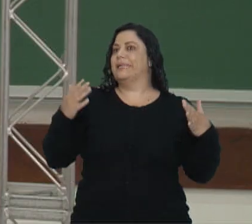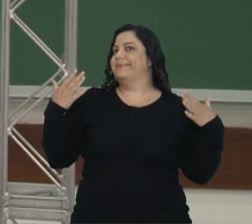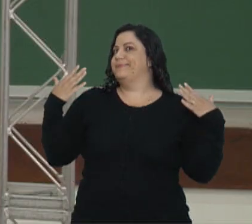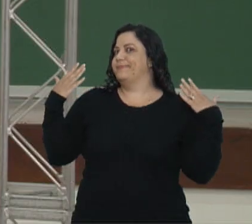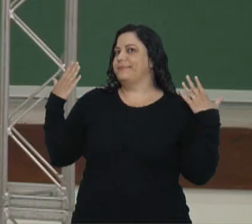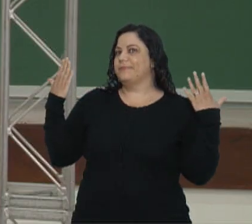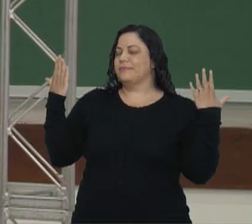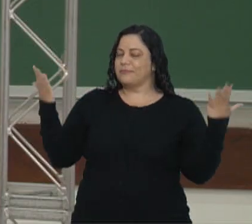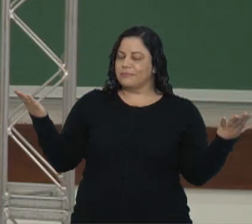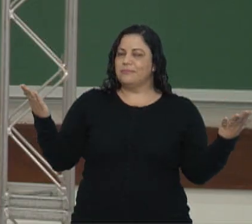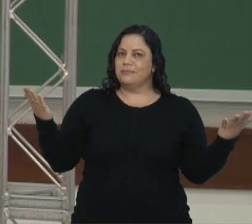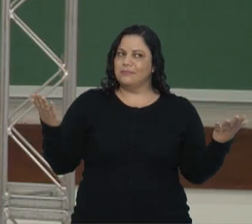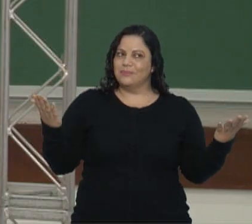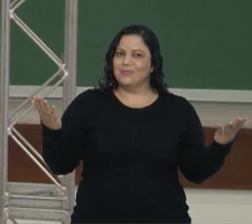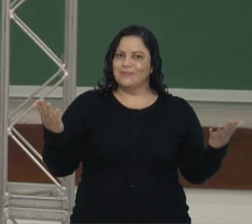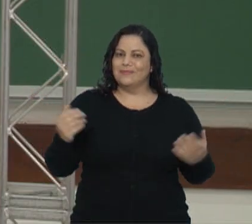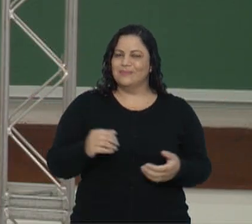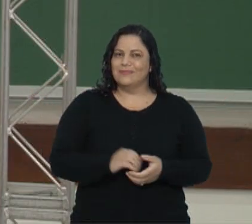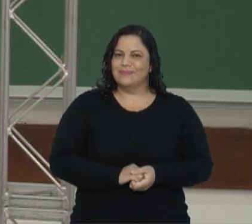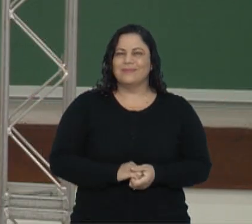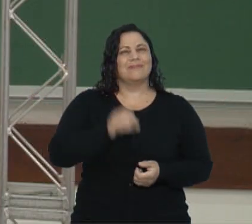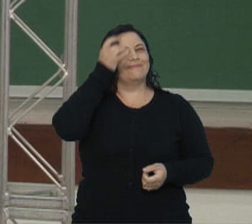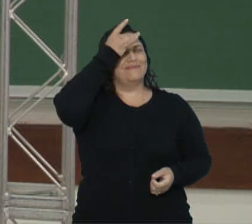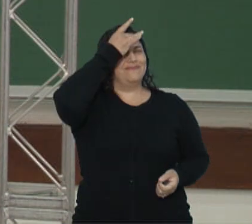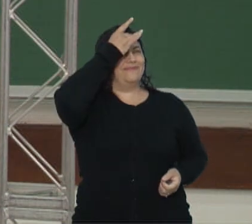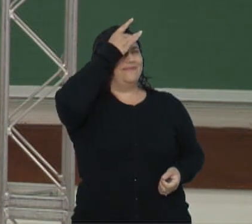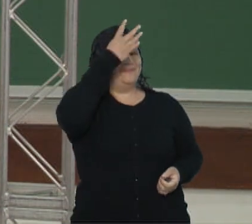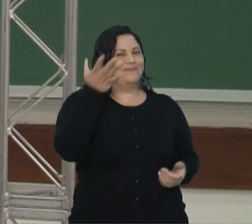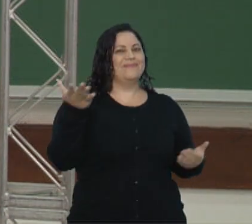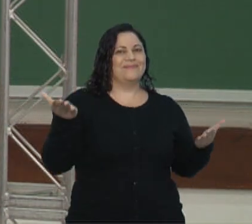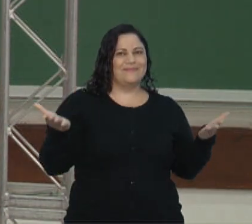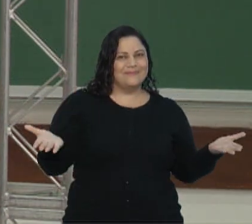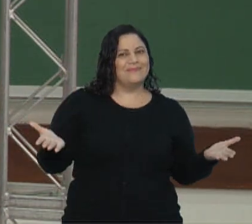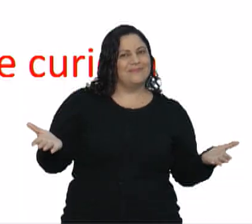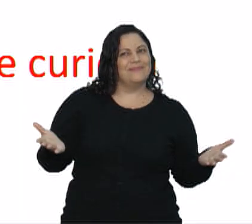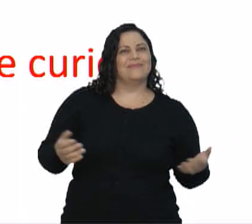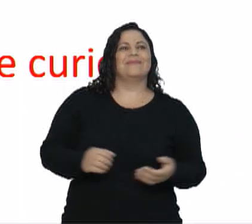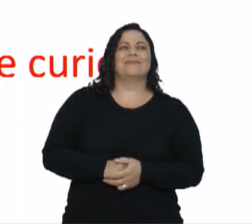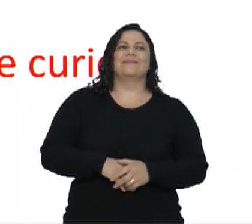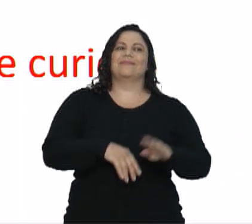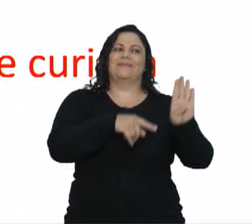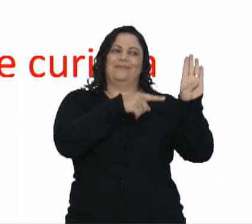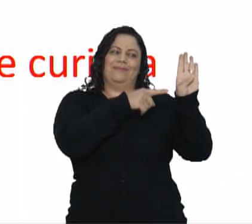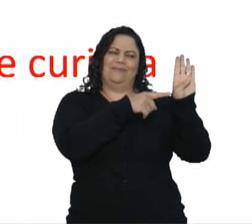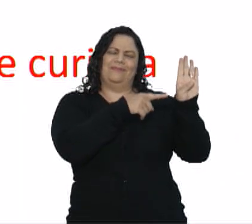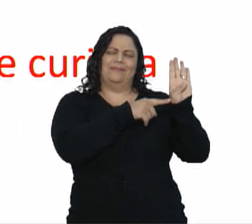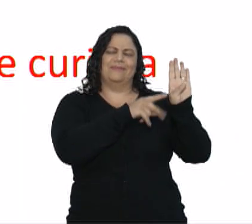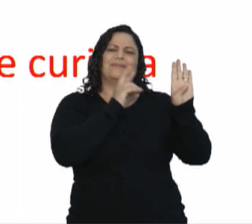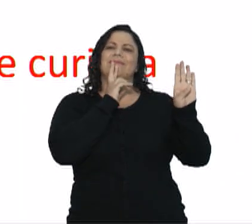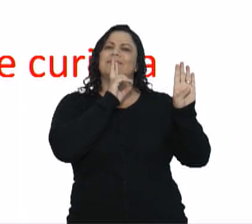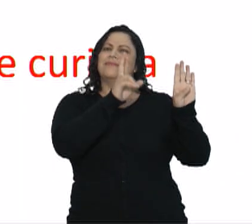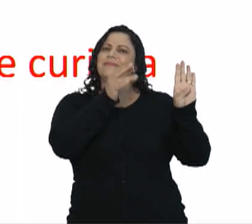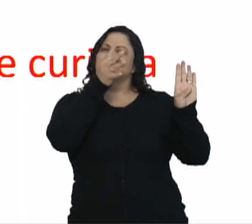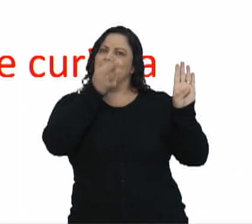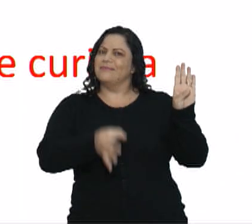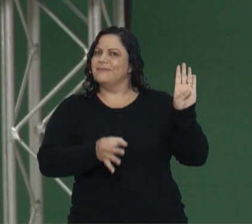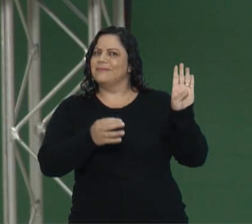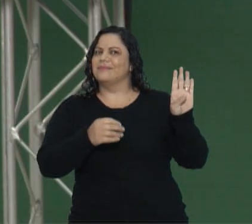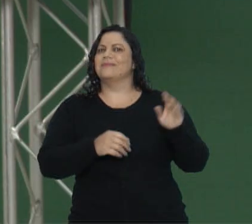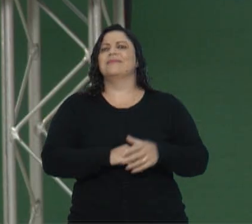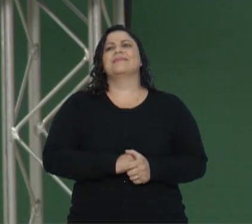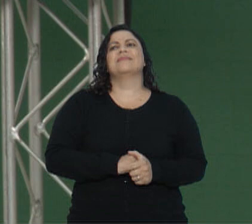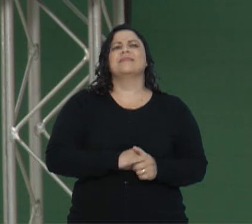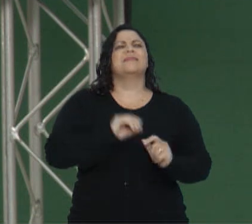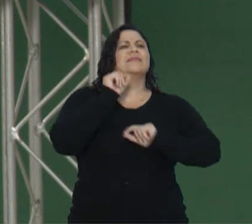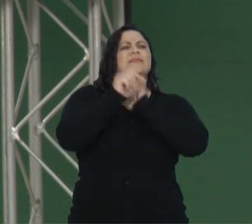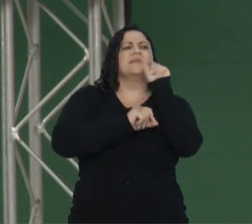Então, você... Tá fácil, né, gente? Olha lá. Letra B. Por quê, gente? A regência